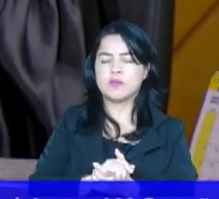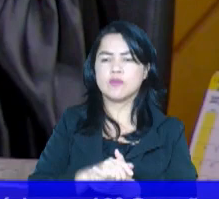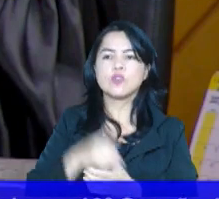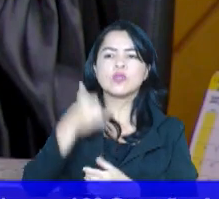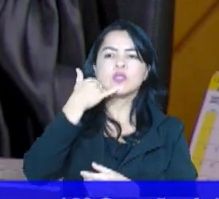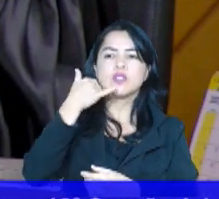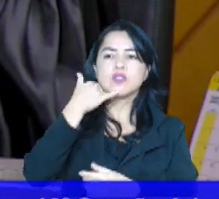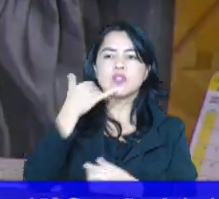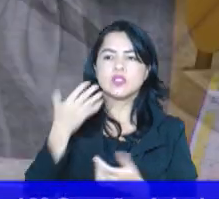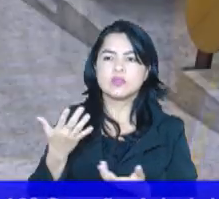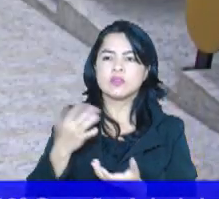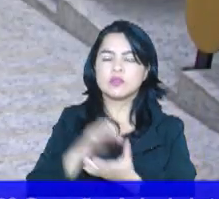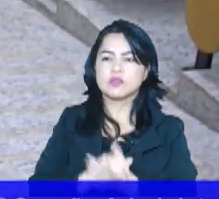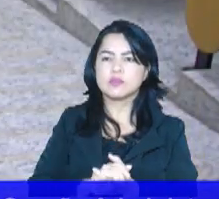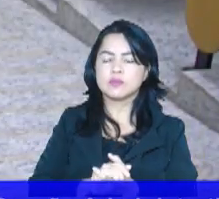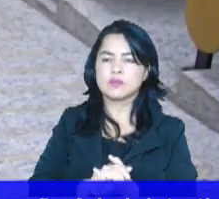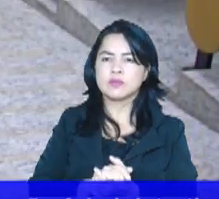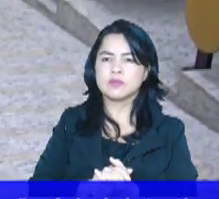celulares.